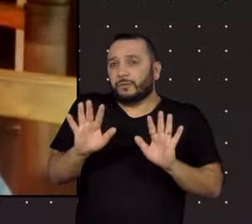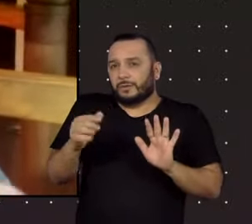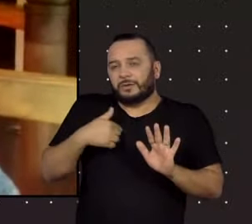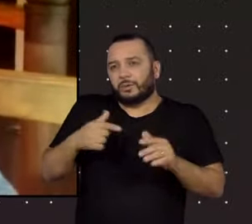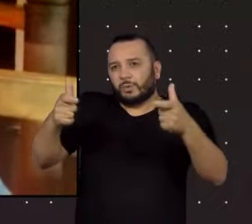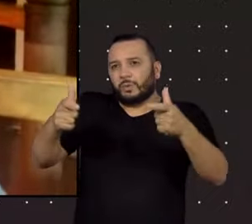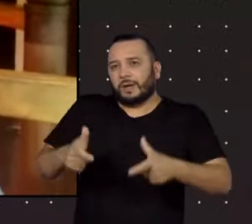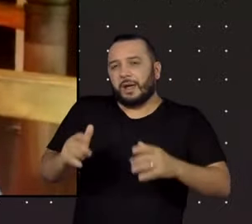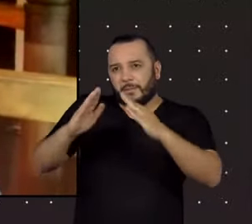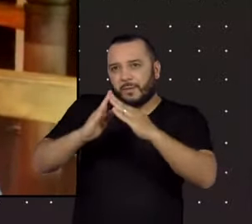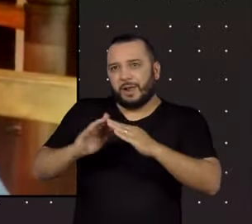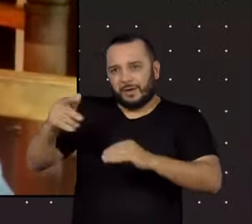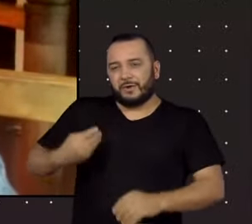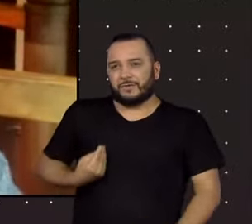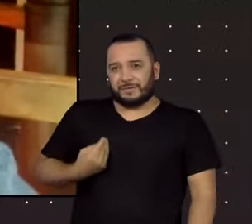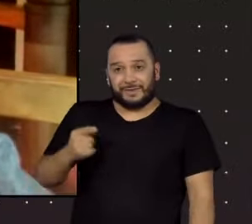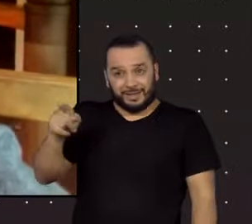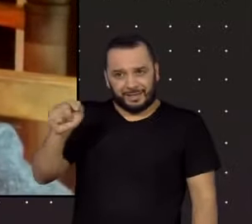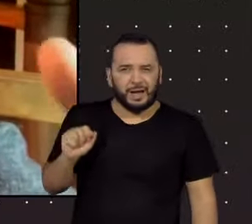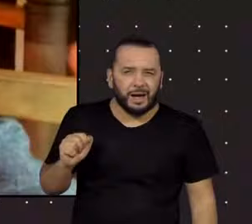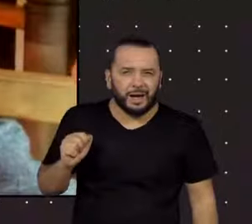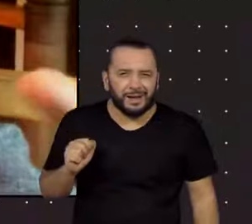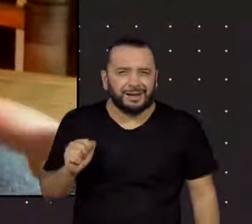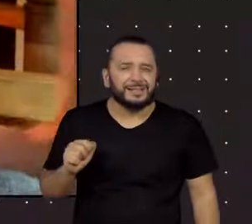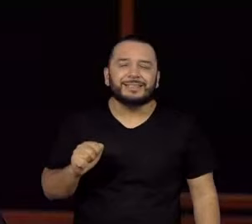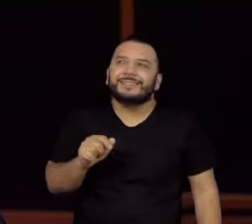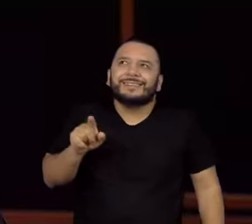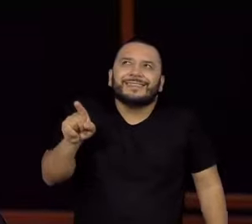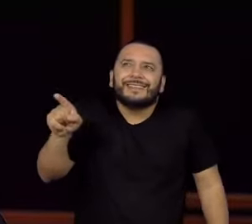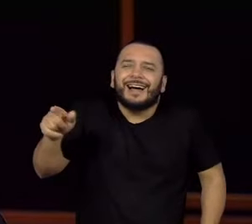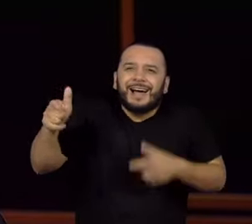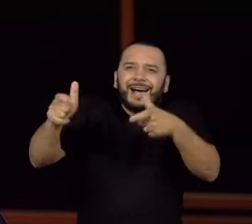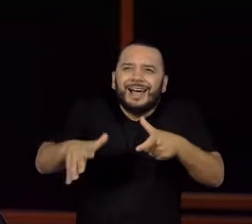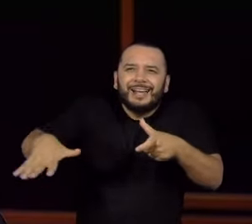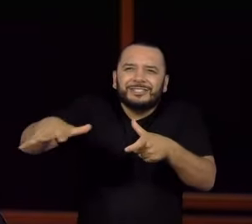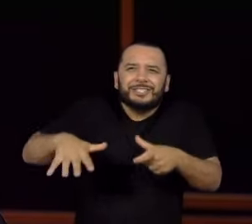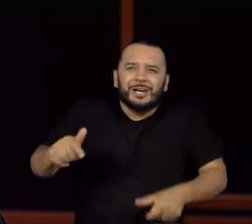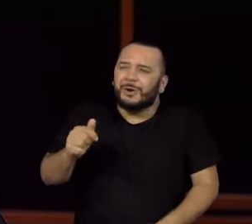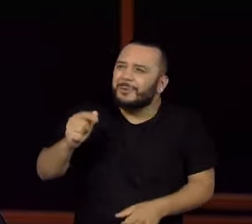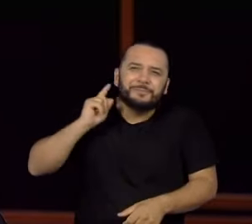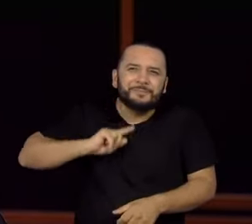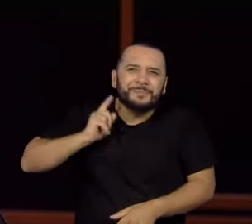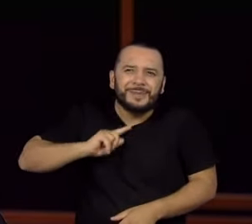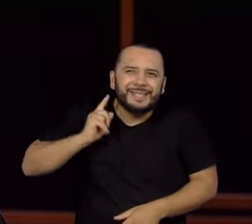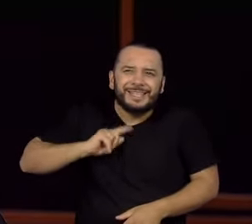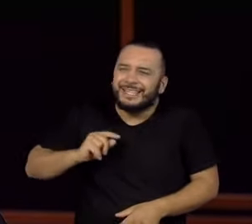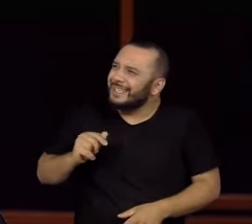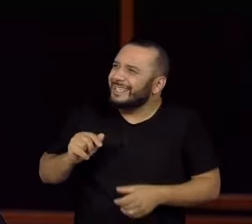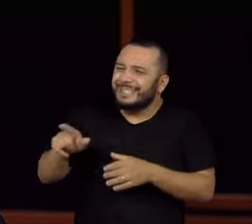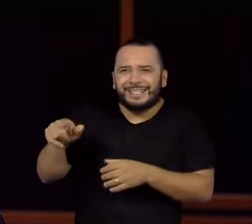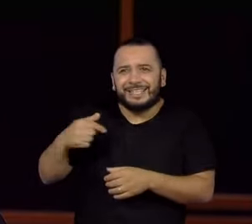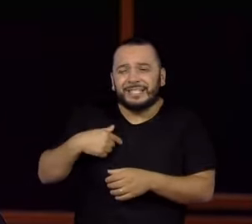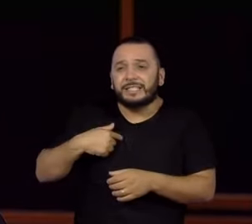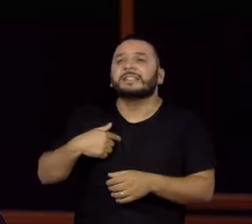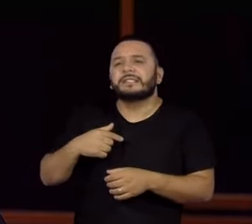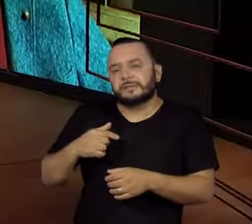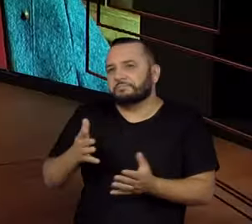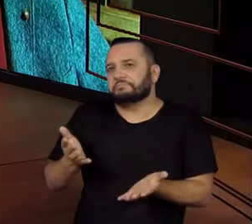morar, eu fui viver com eles lá, né? Ali você não tinha... Daquela região de Minas, onde tem o Rio São Francisco